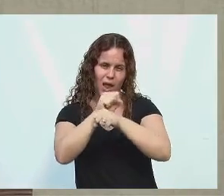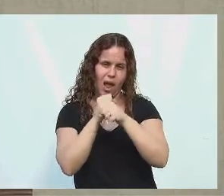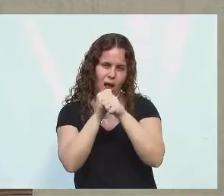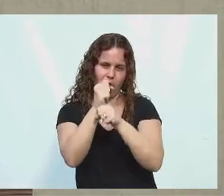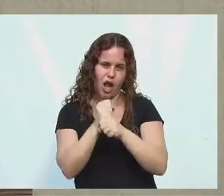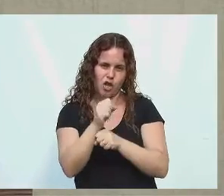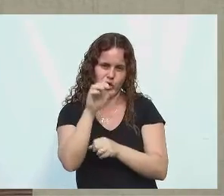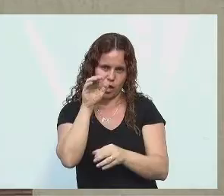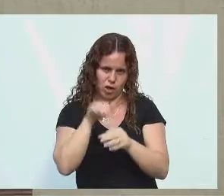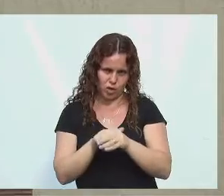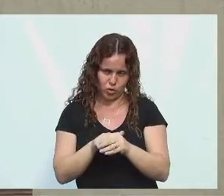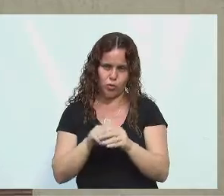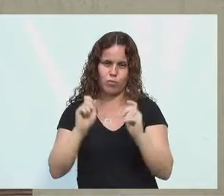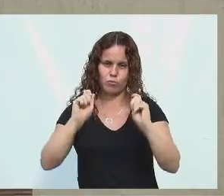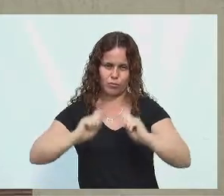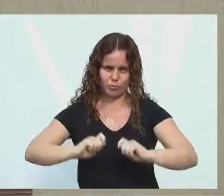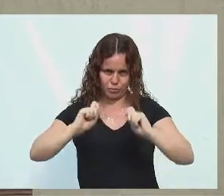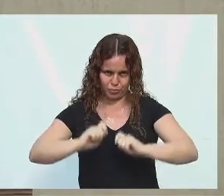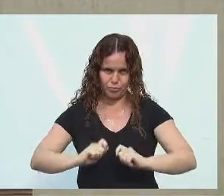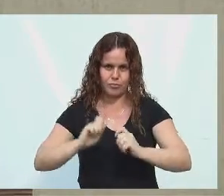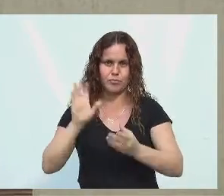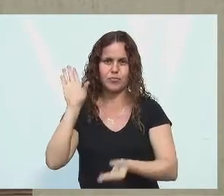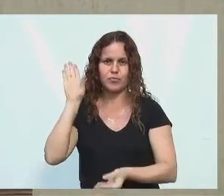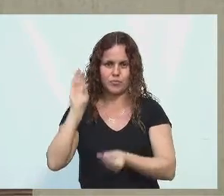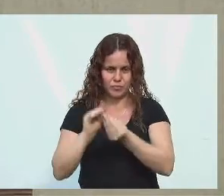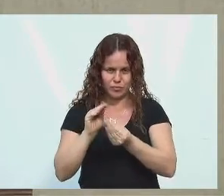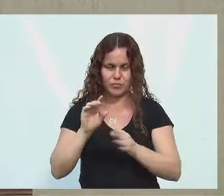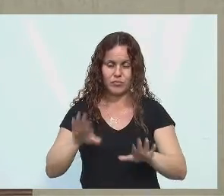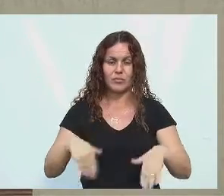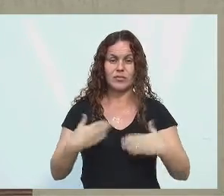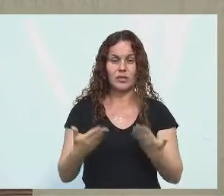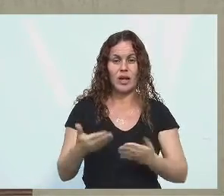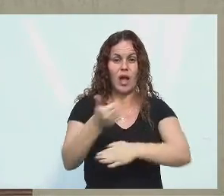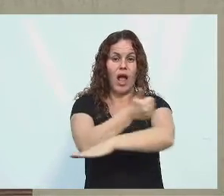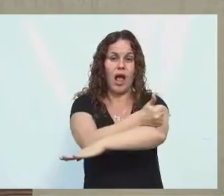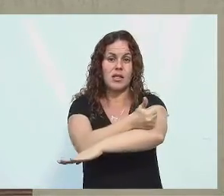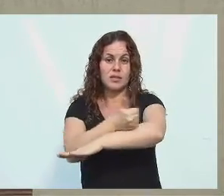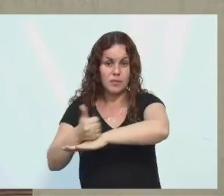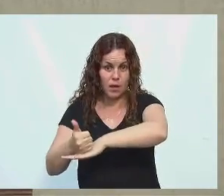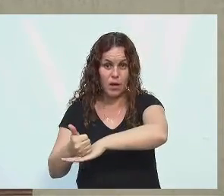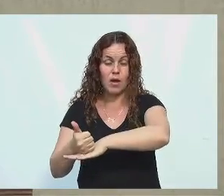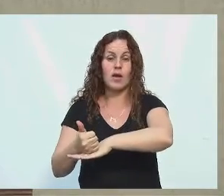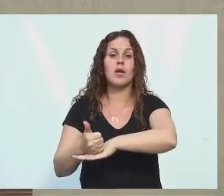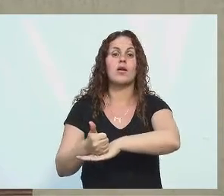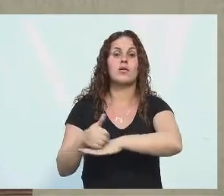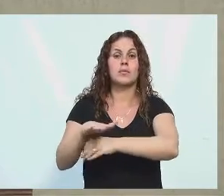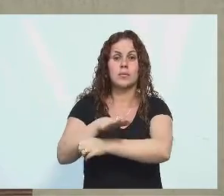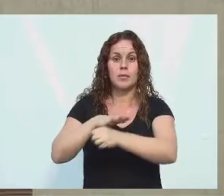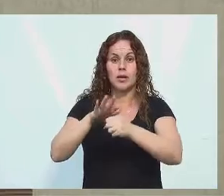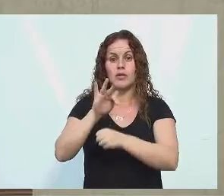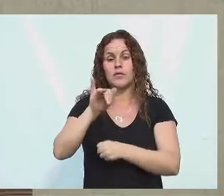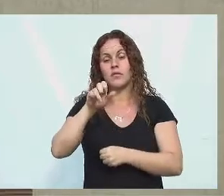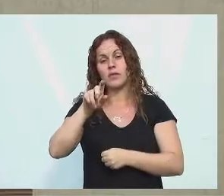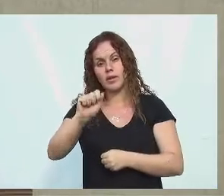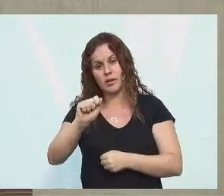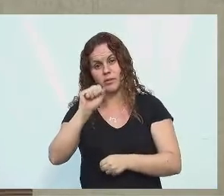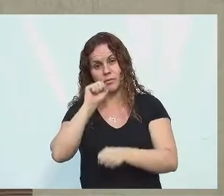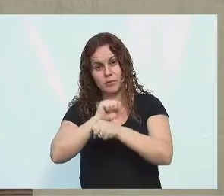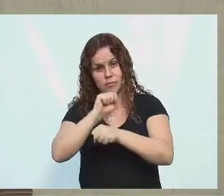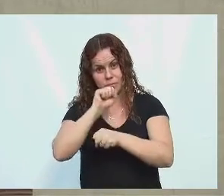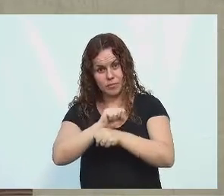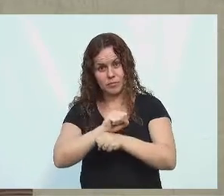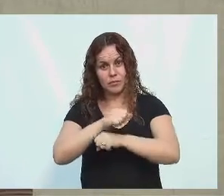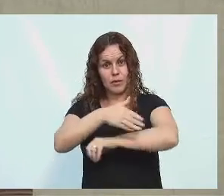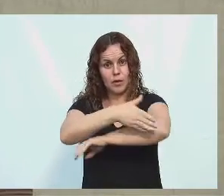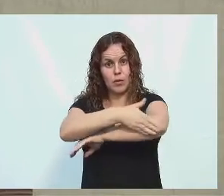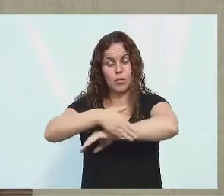como o vereador Montanha disse com relação aos asfaltos, que ele não deixou colocar o bairro de Fátima, vereador Montanha, o asfalto da rua São José,